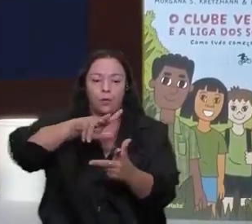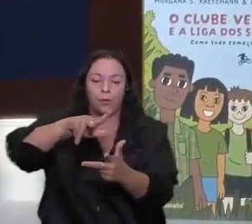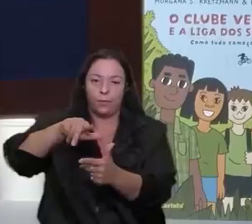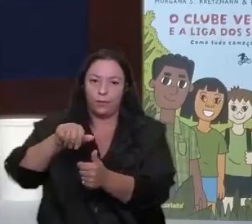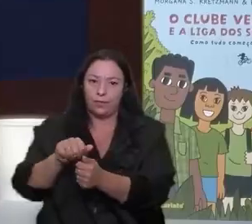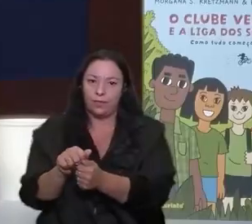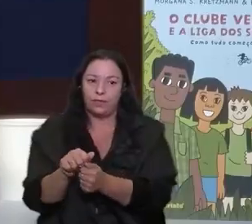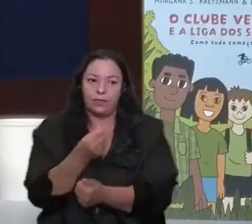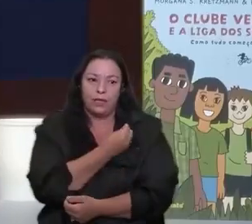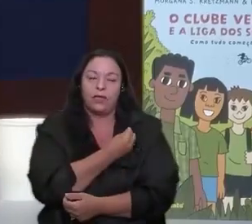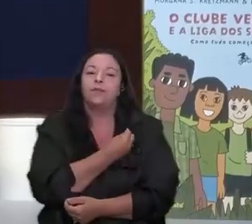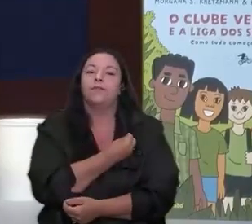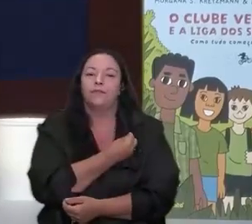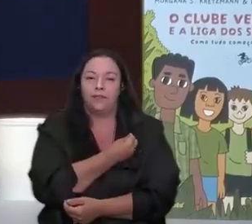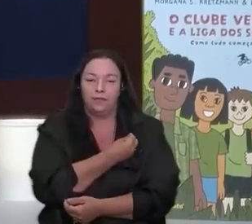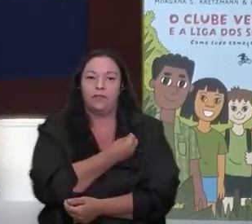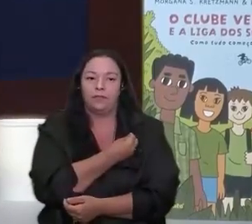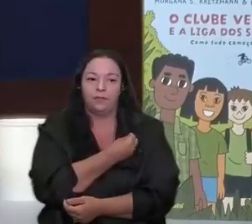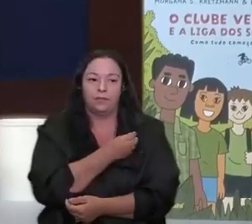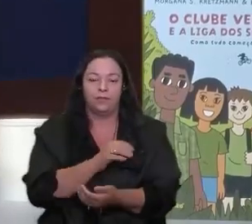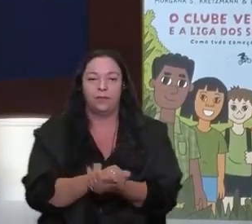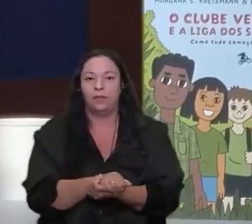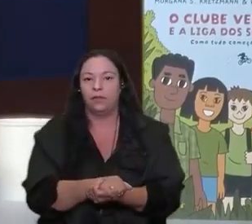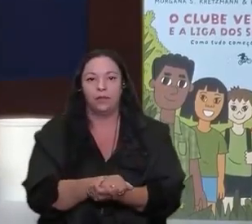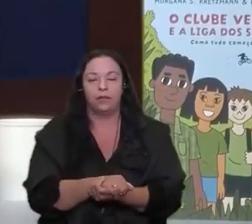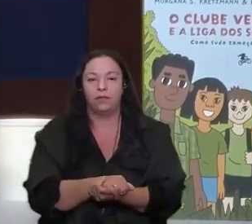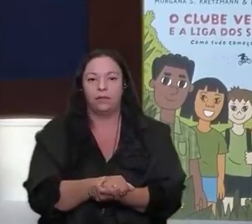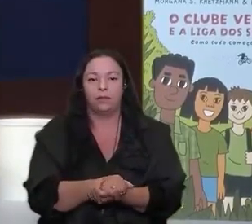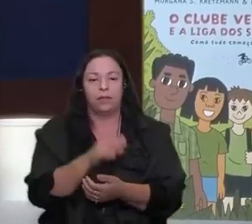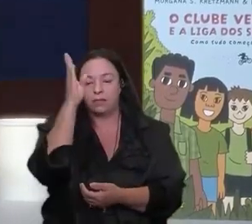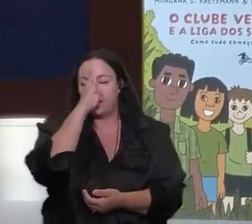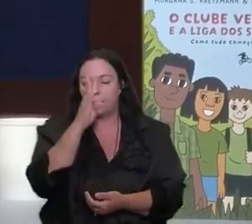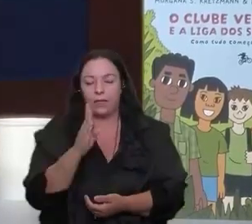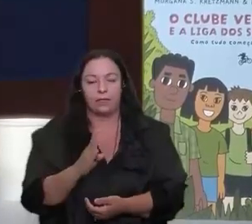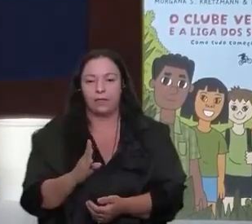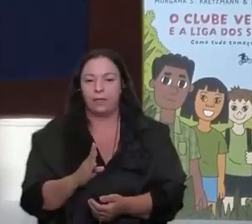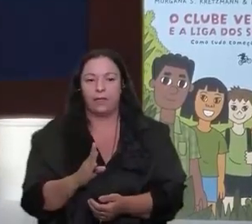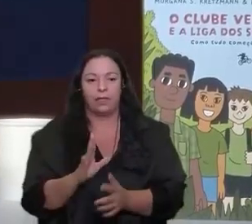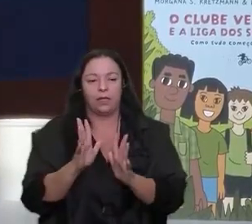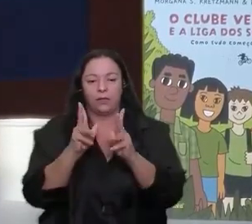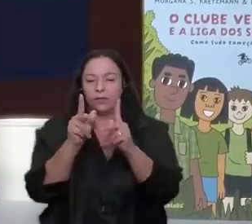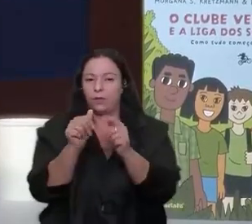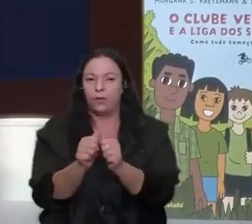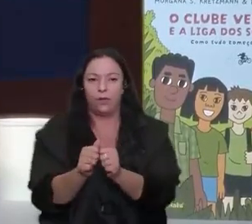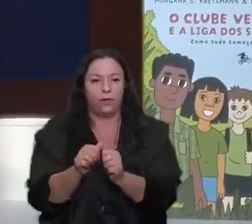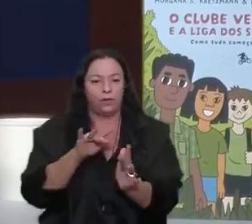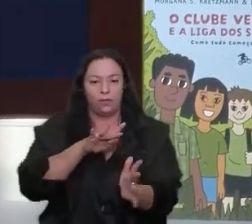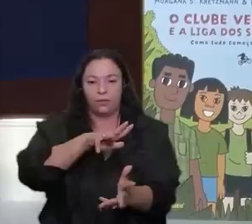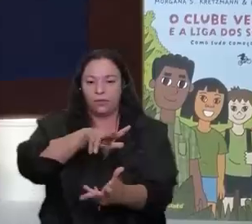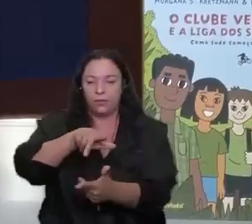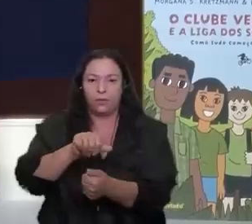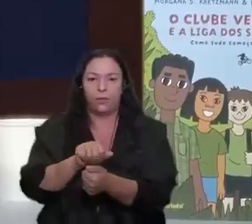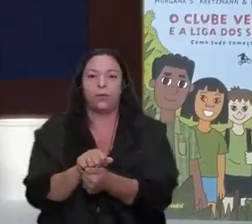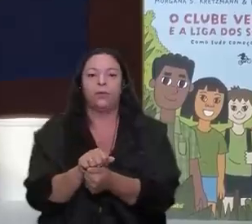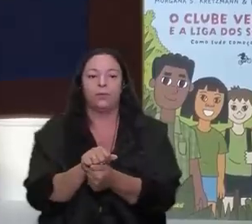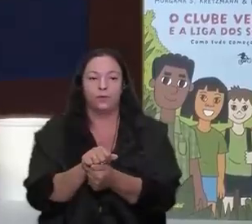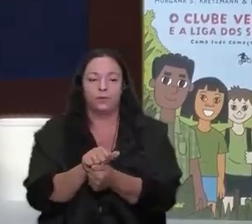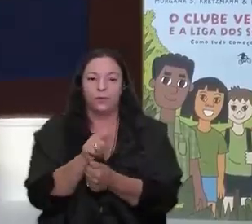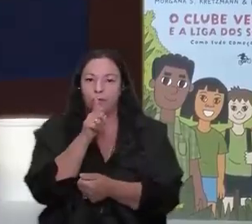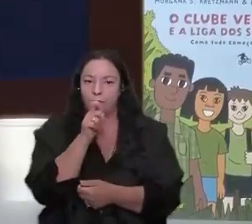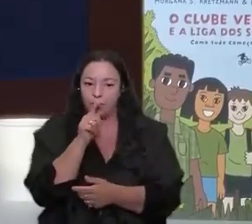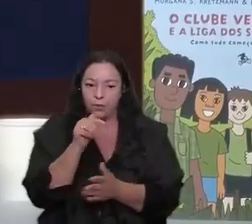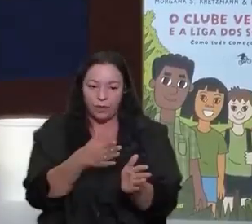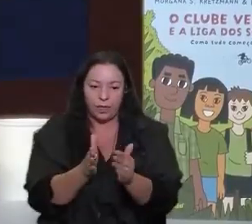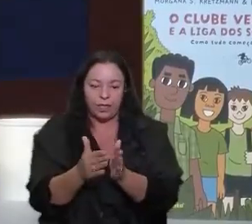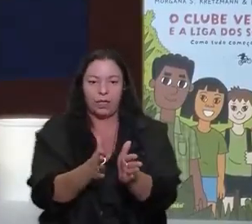vive esse dilema, né? Isso não é uma questão brasileira, isso é uma questão... Todas as grandes civilizações se constituíram em torno de um rio.